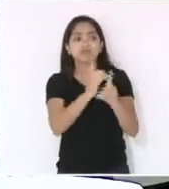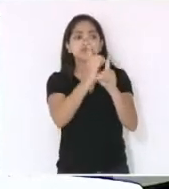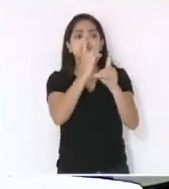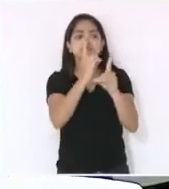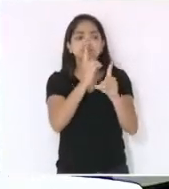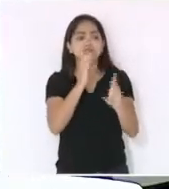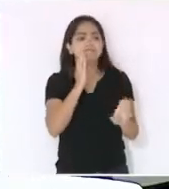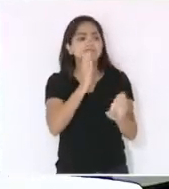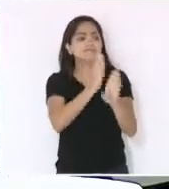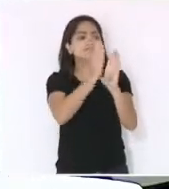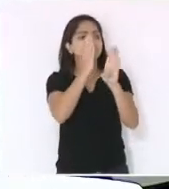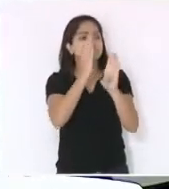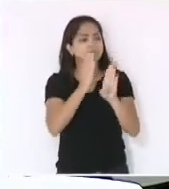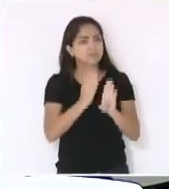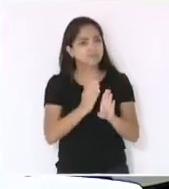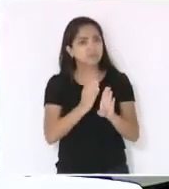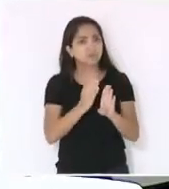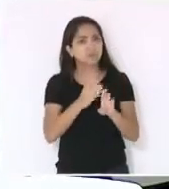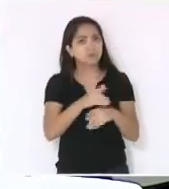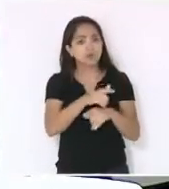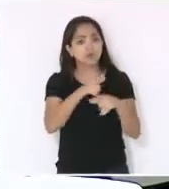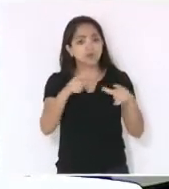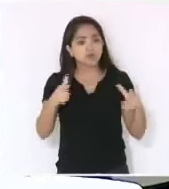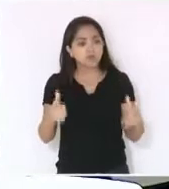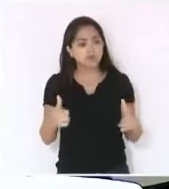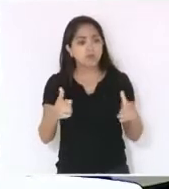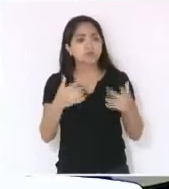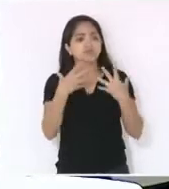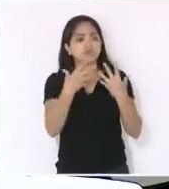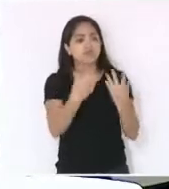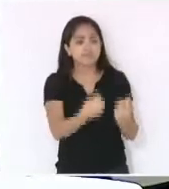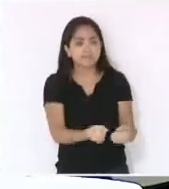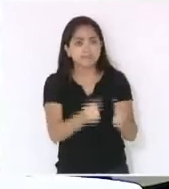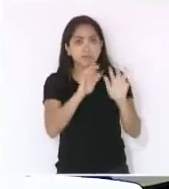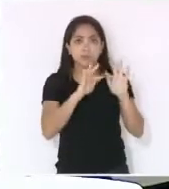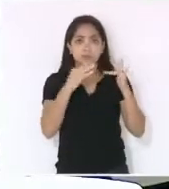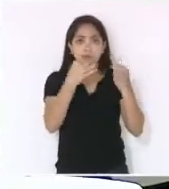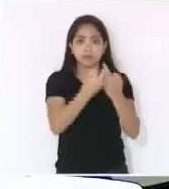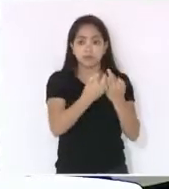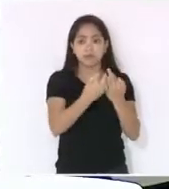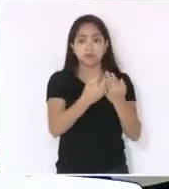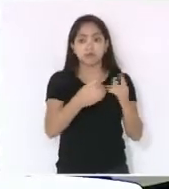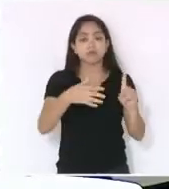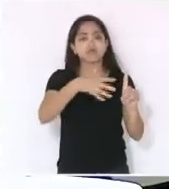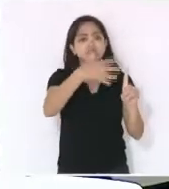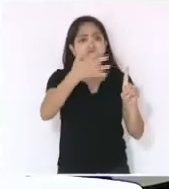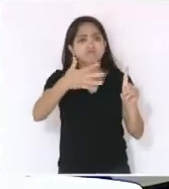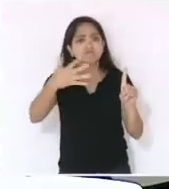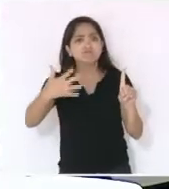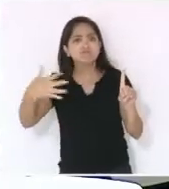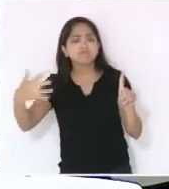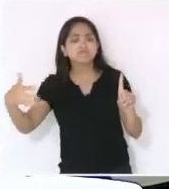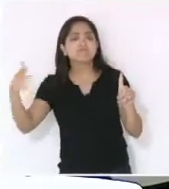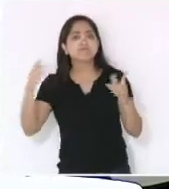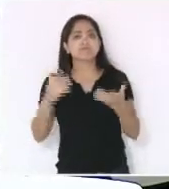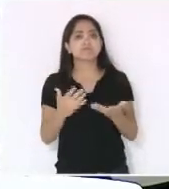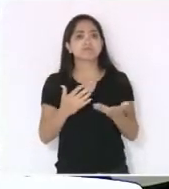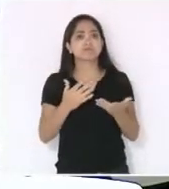isso. Nos descobrimos como um espaço de acolhimento para famílias LGBTs que são alvo diário